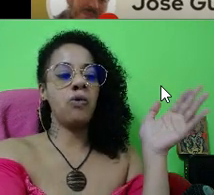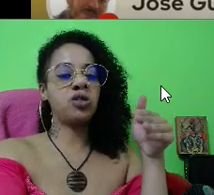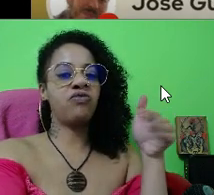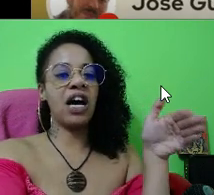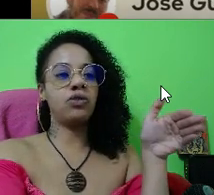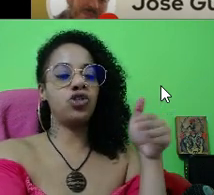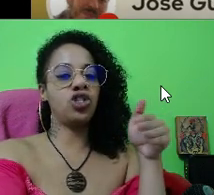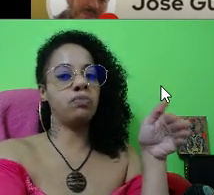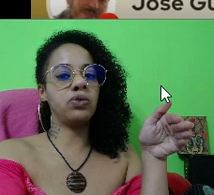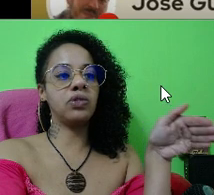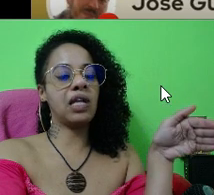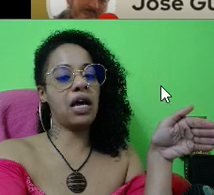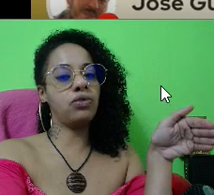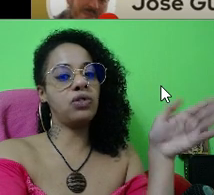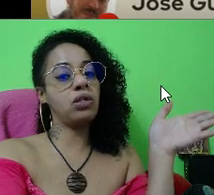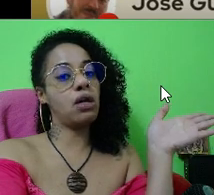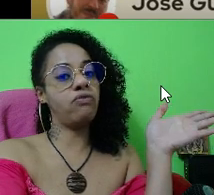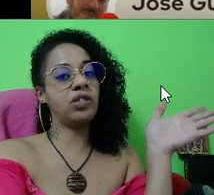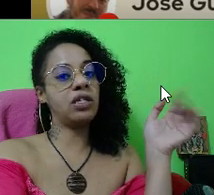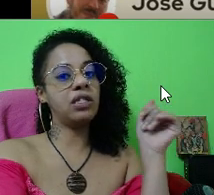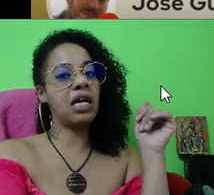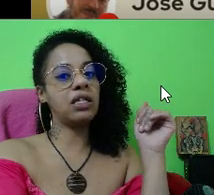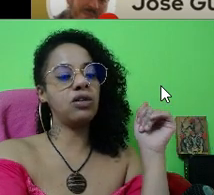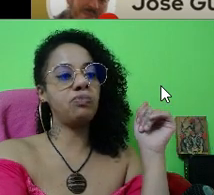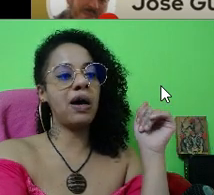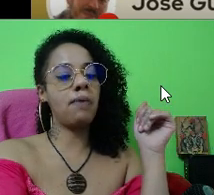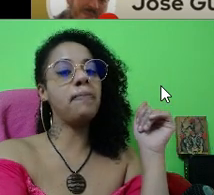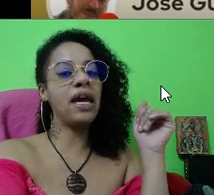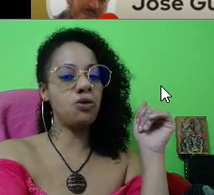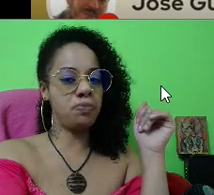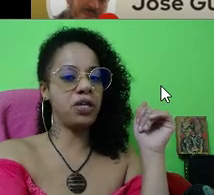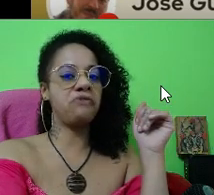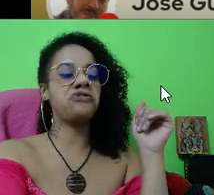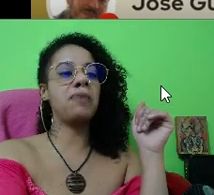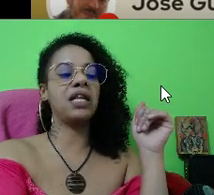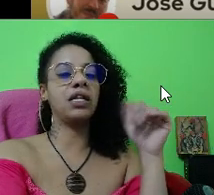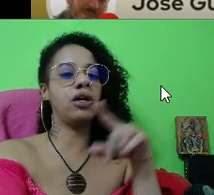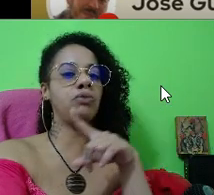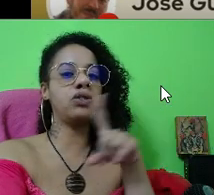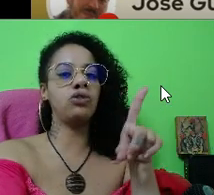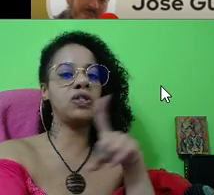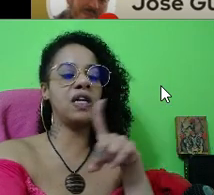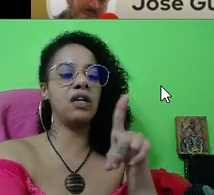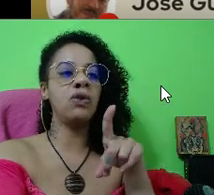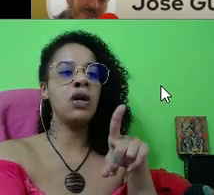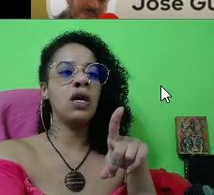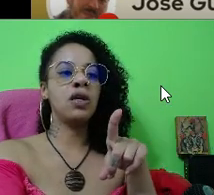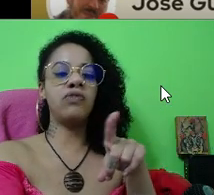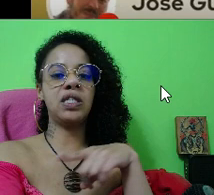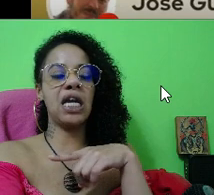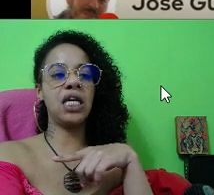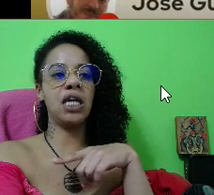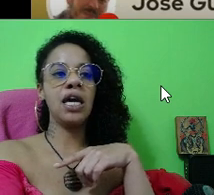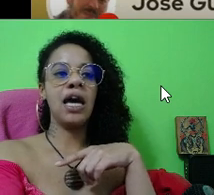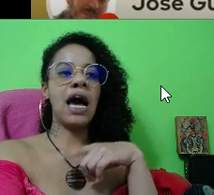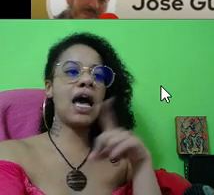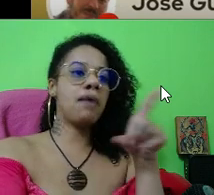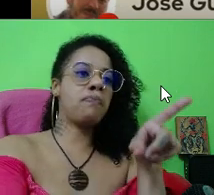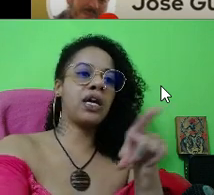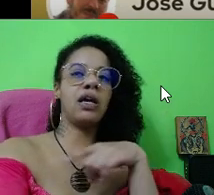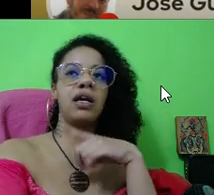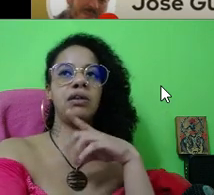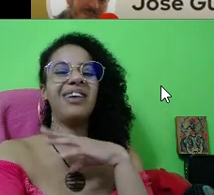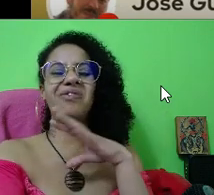saber os fatos de ambos os lados Então você está tendo uma meia opinião formada não estou dizendo que você tem que